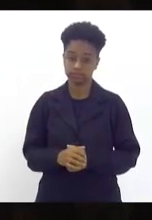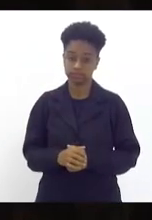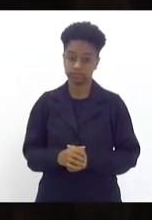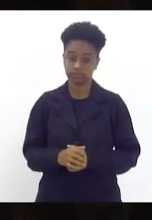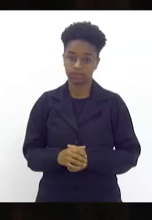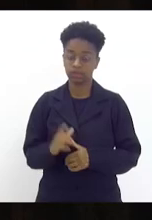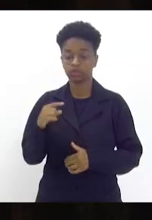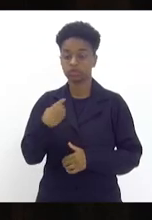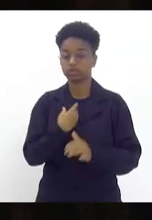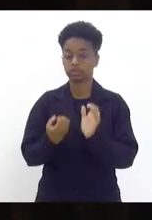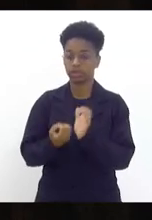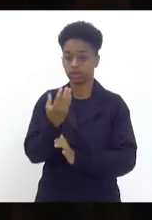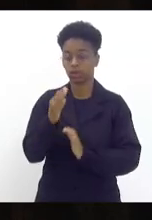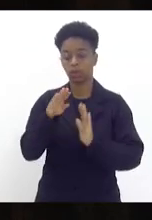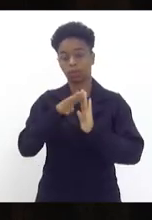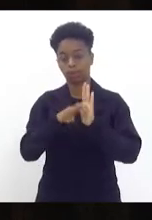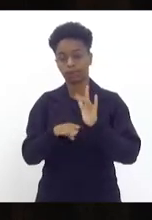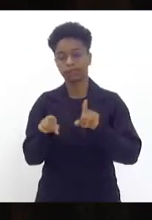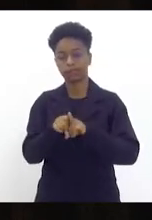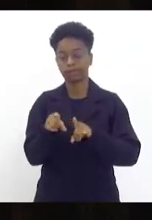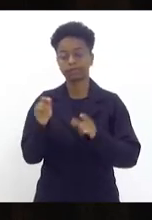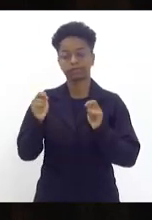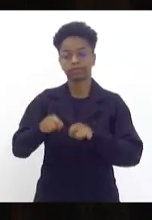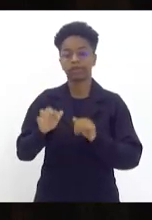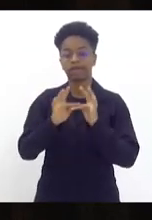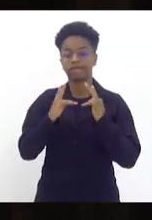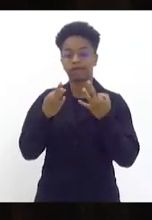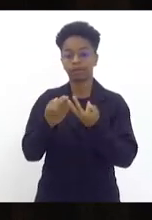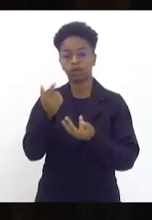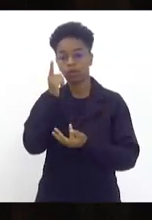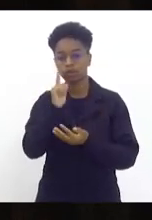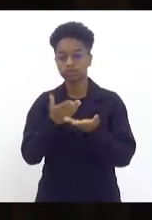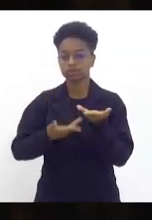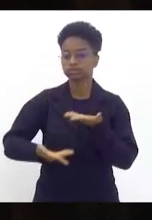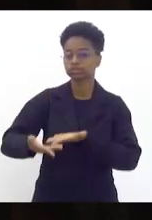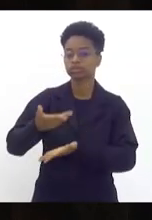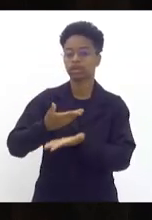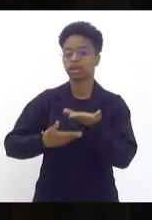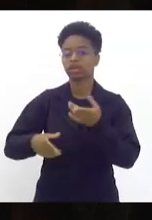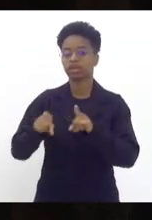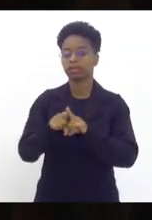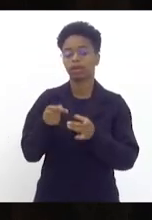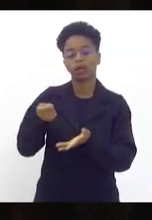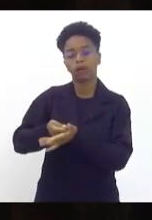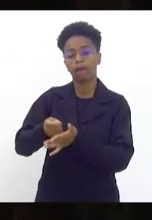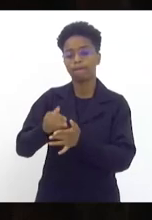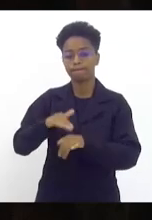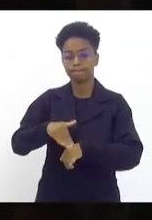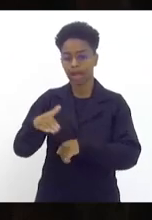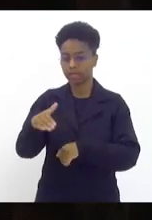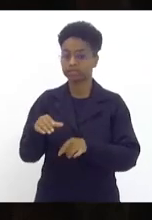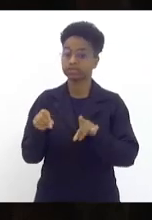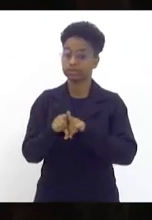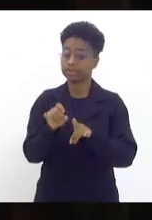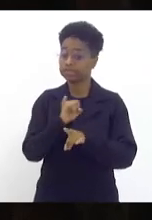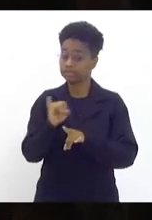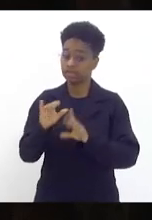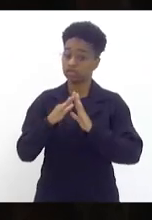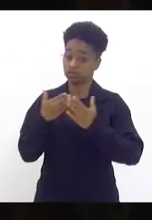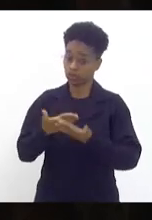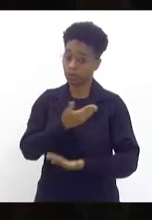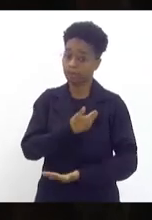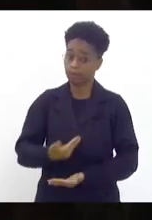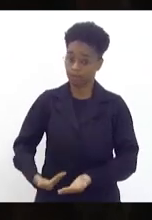fez esse programa também para que os pais estivessem mais envolvidos e exigissem mais, mesmo da escola pública, porque nós